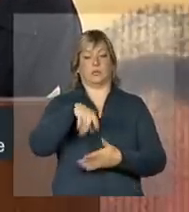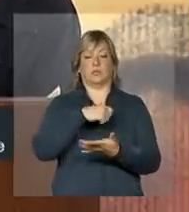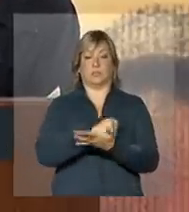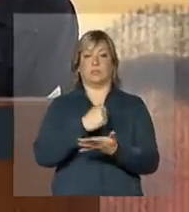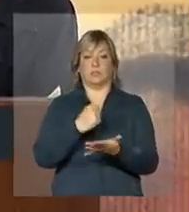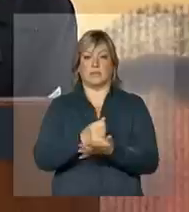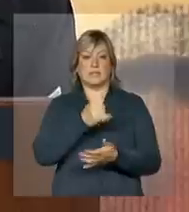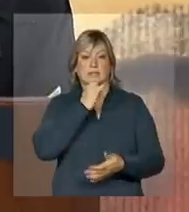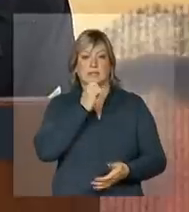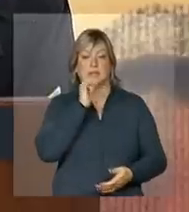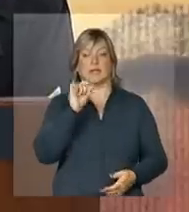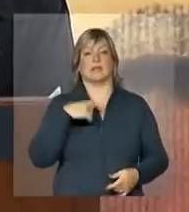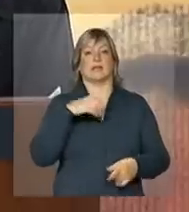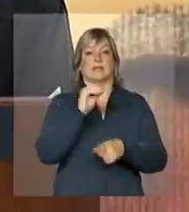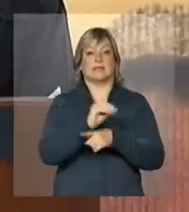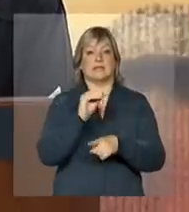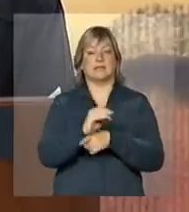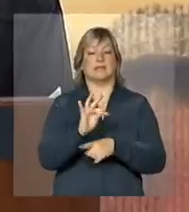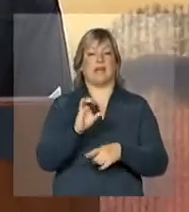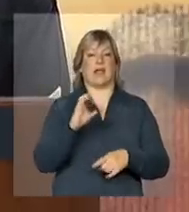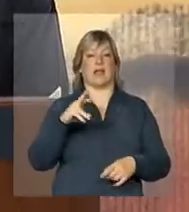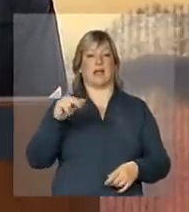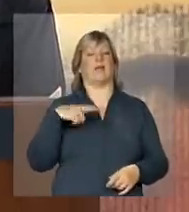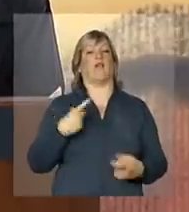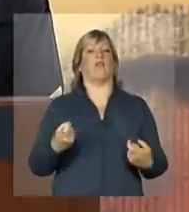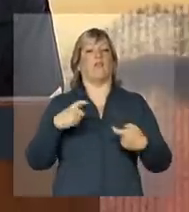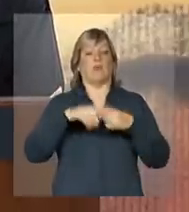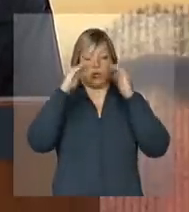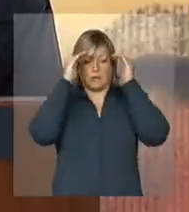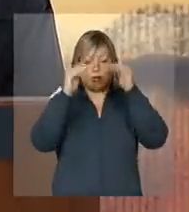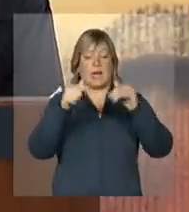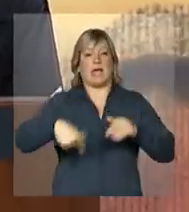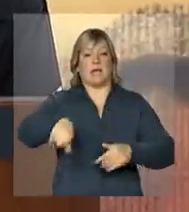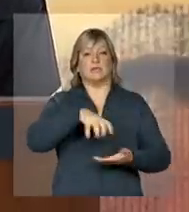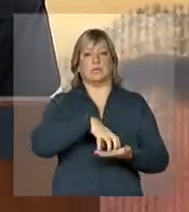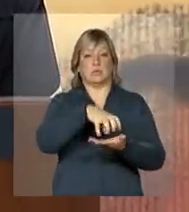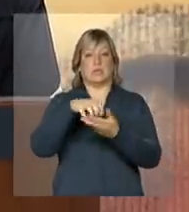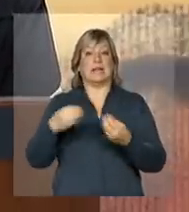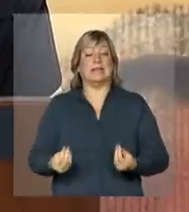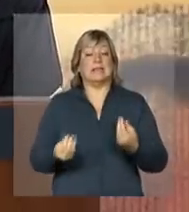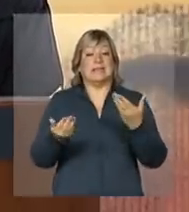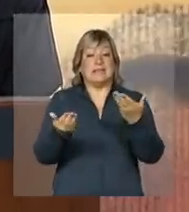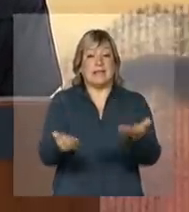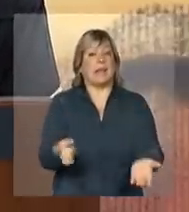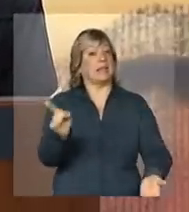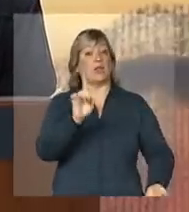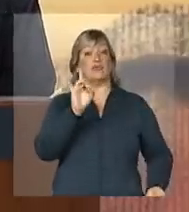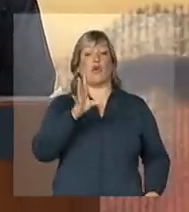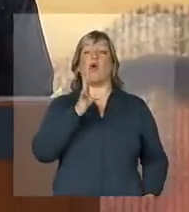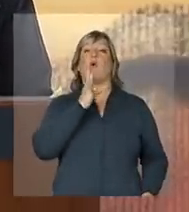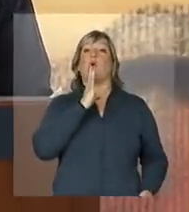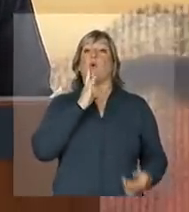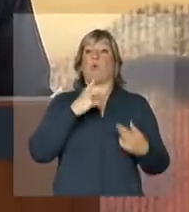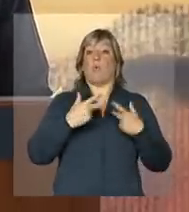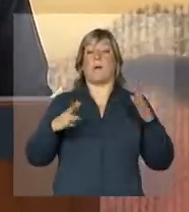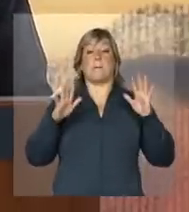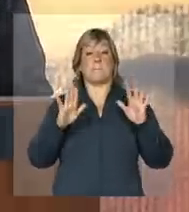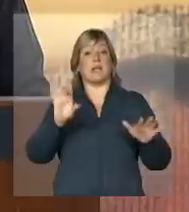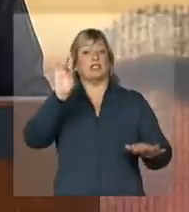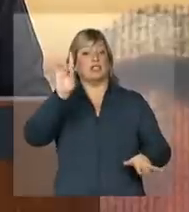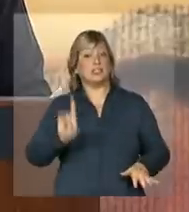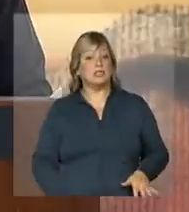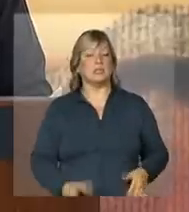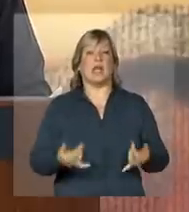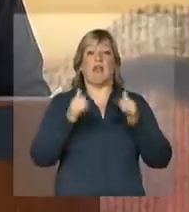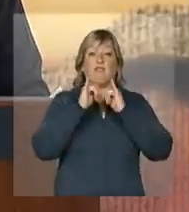presidenta assistência técnica voltada para essas comunidades para levar não só conhecimento mas direitos e